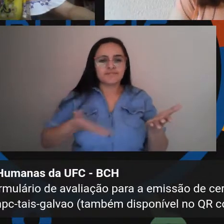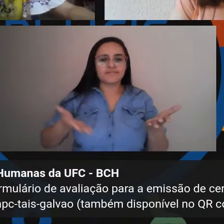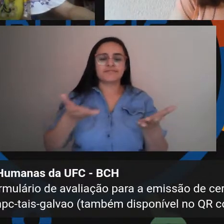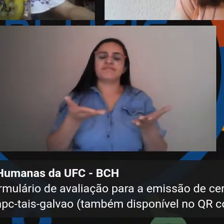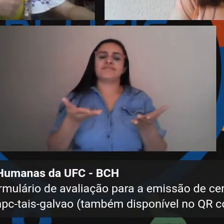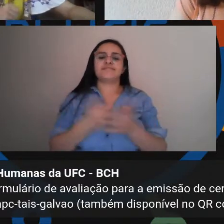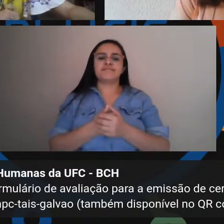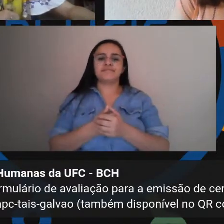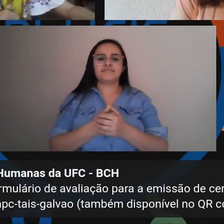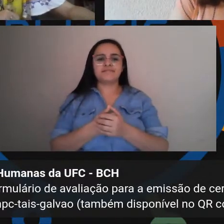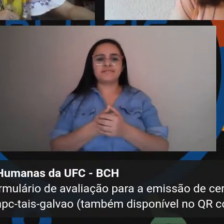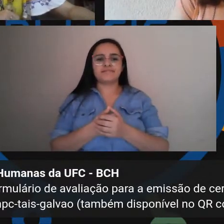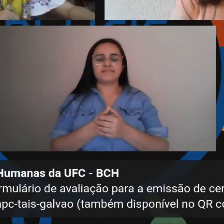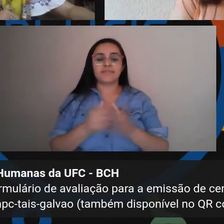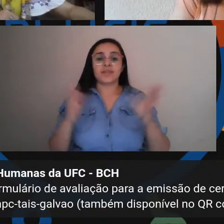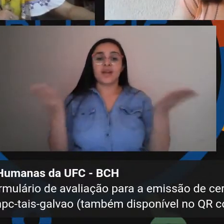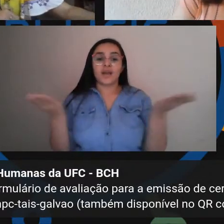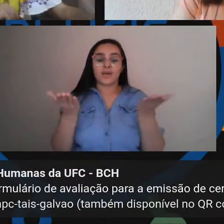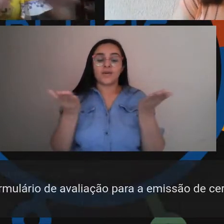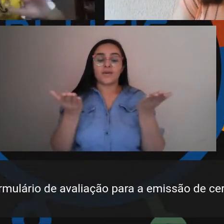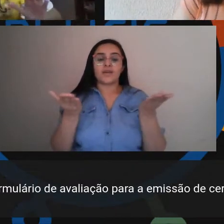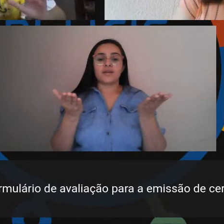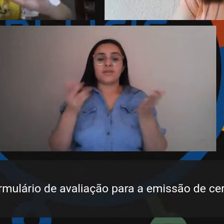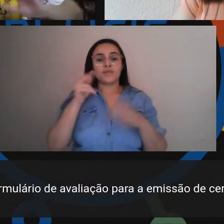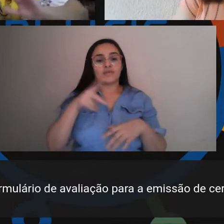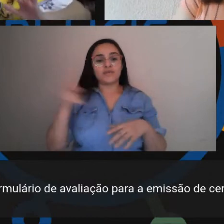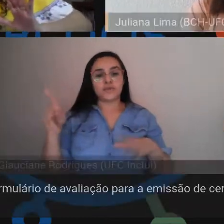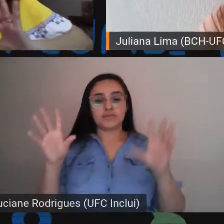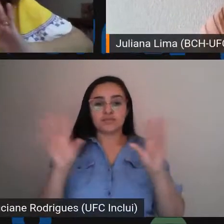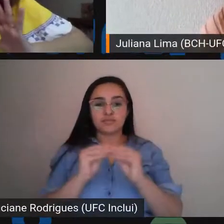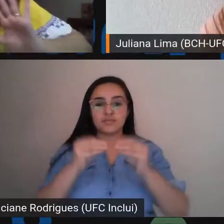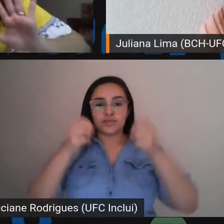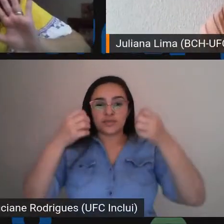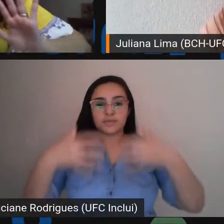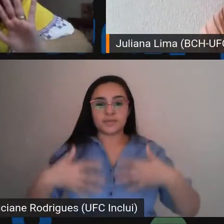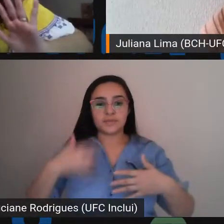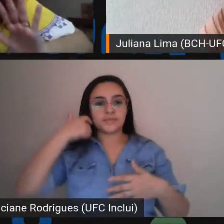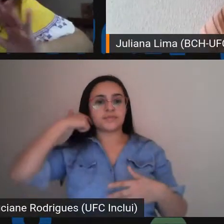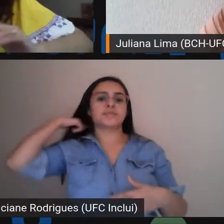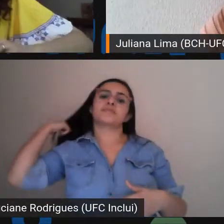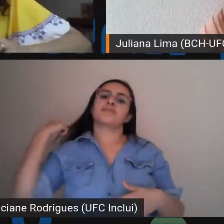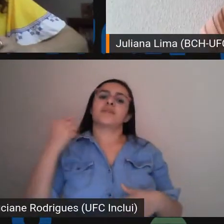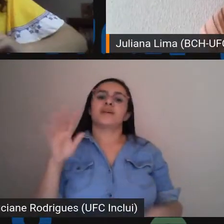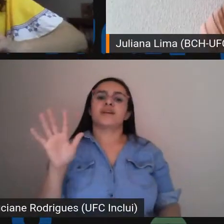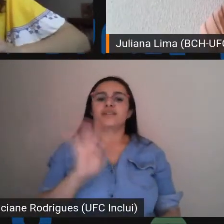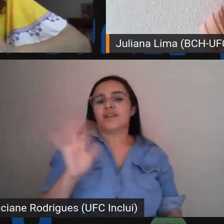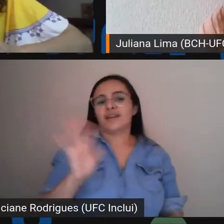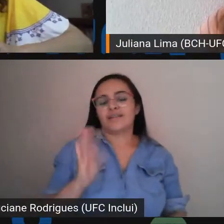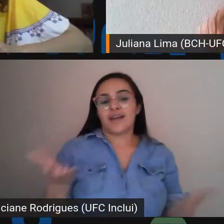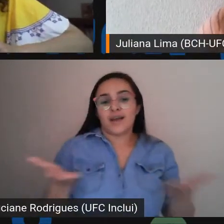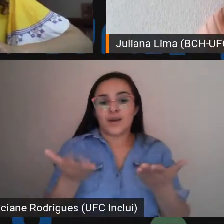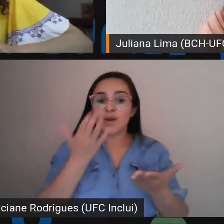finais? Eu que agradeço, gente. Bom, agora então é hora do coffee break, né? A gente se encontra aí no corredor.